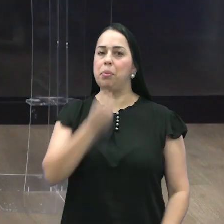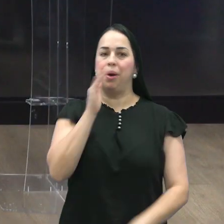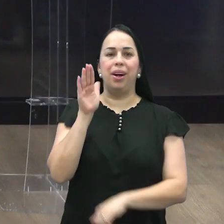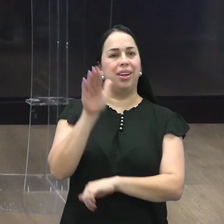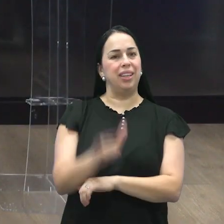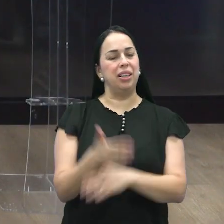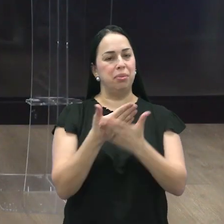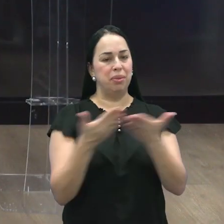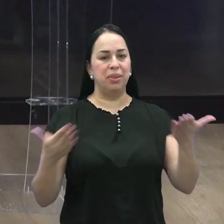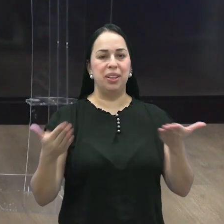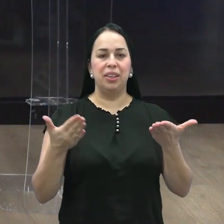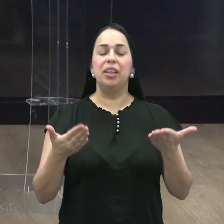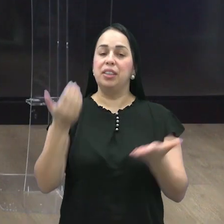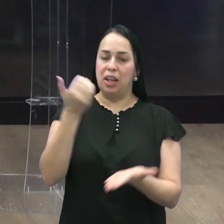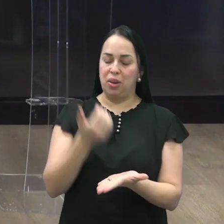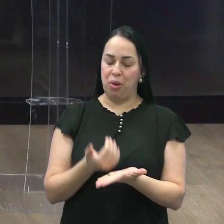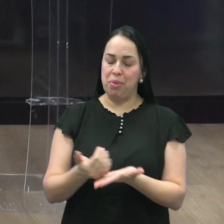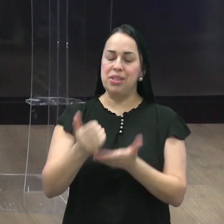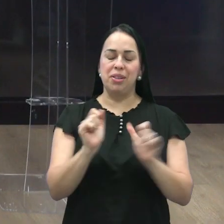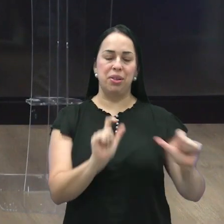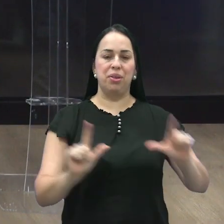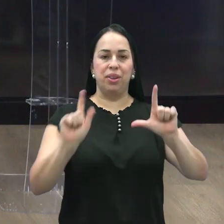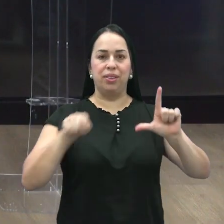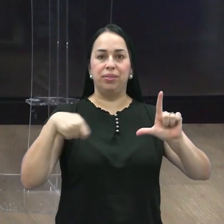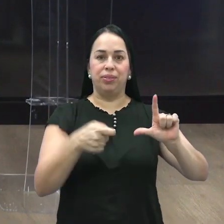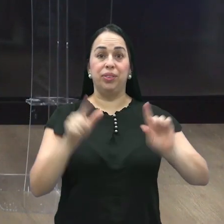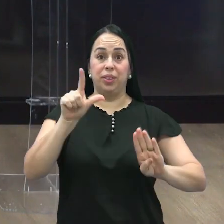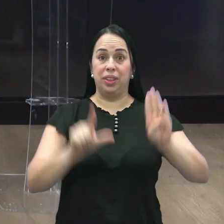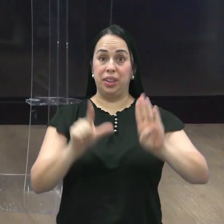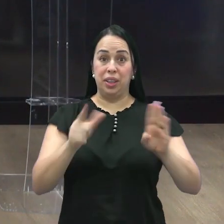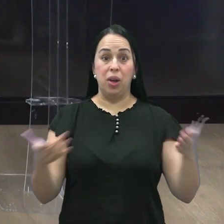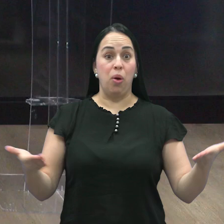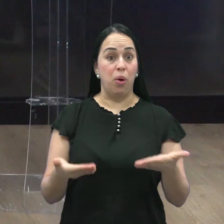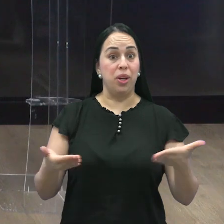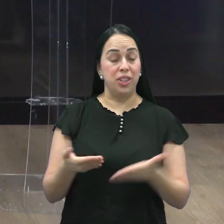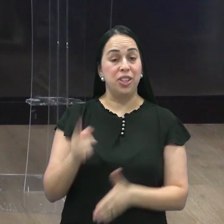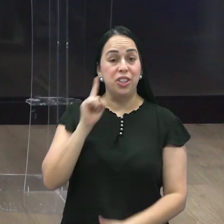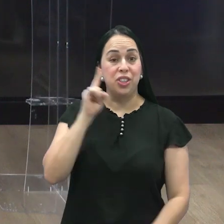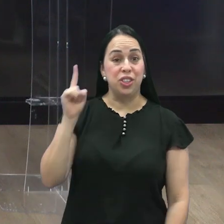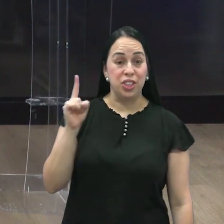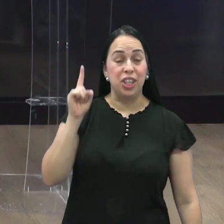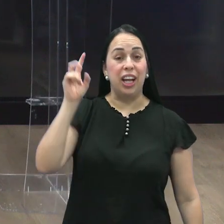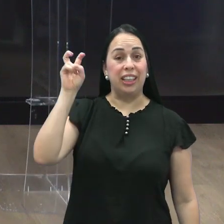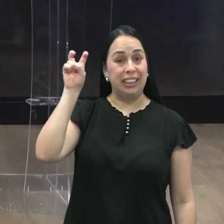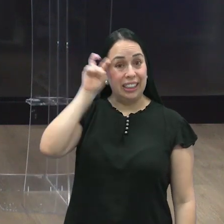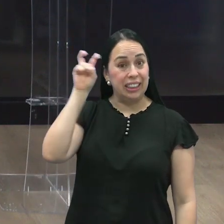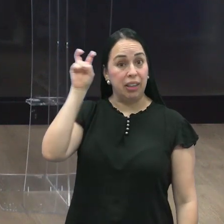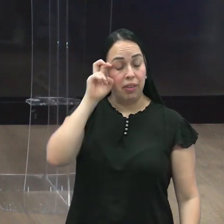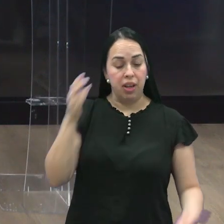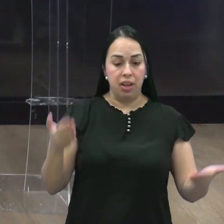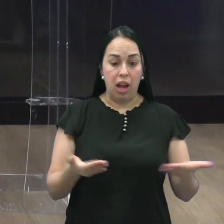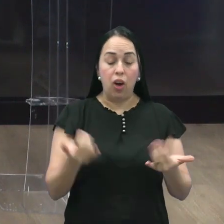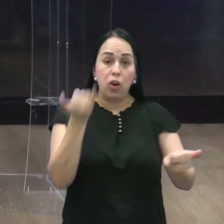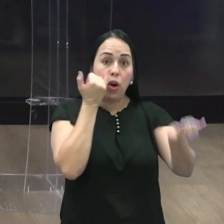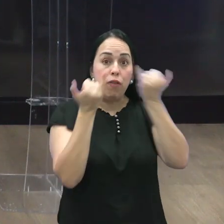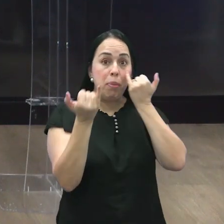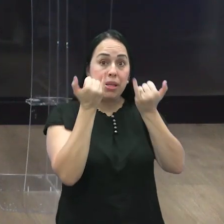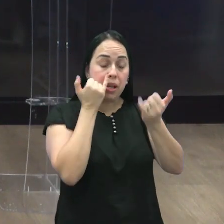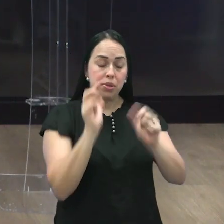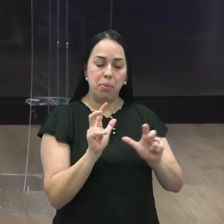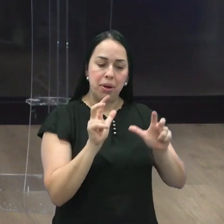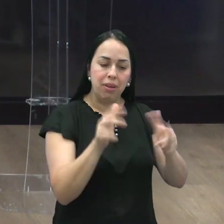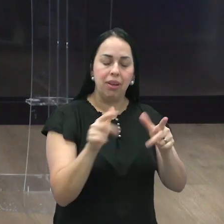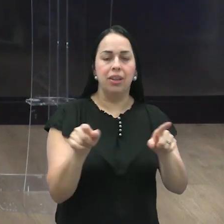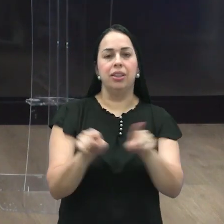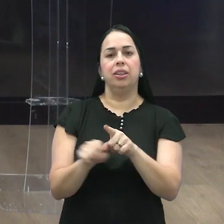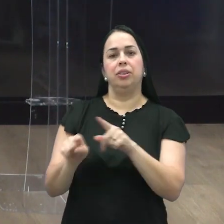Muito boa tarde para você. Chegamos com o boletim legislativo desta quinta-feira. A partir de agora, seguimos juntos com